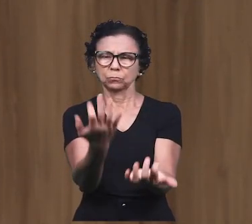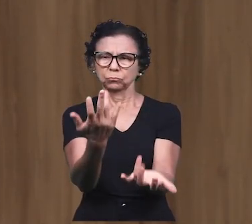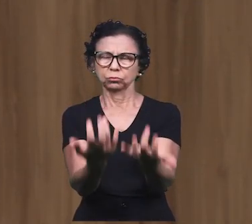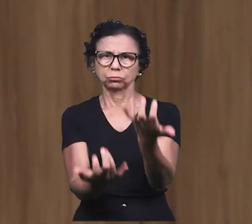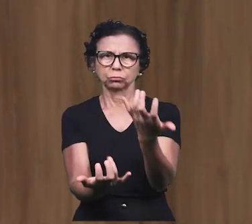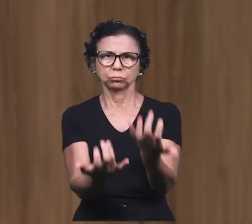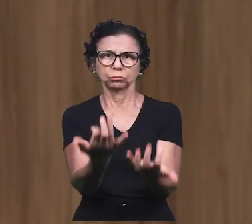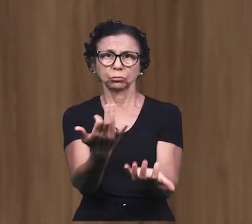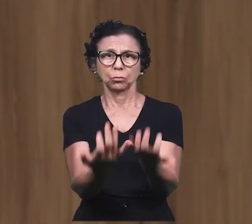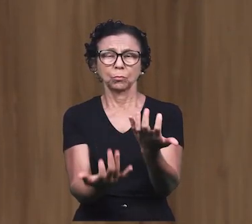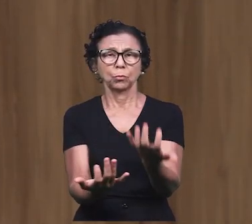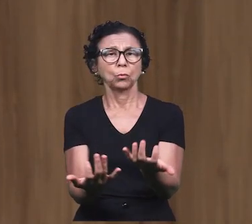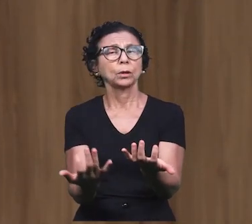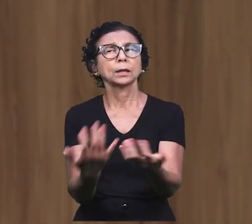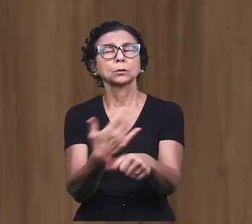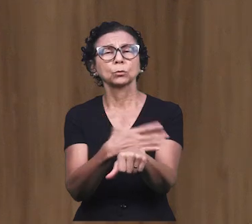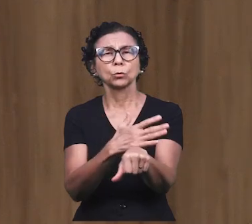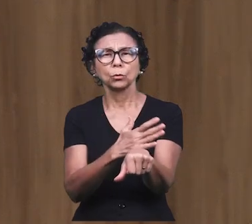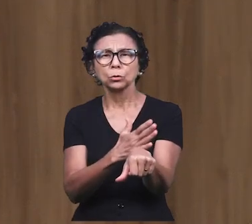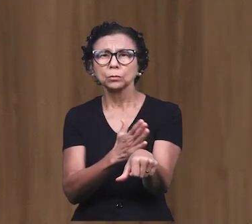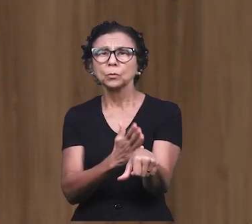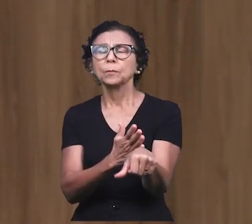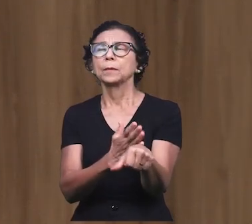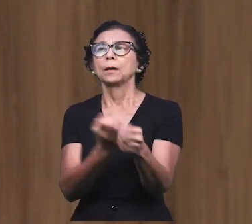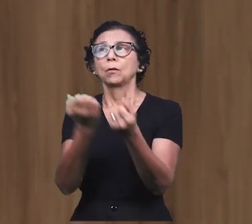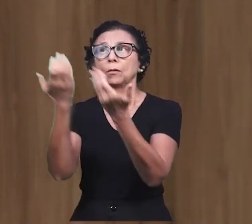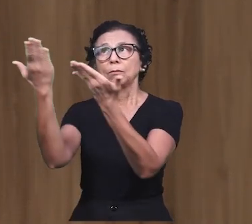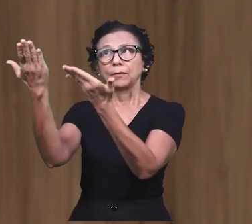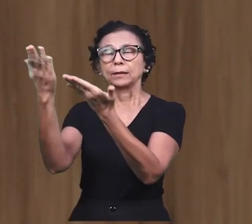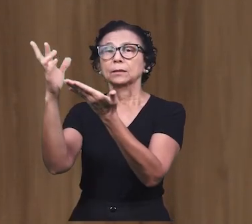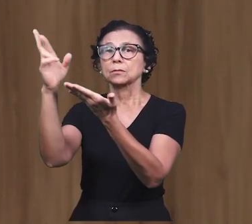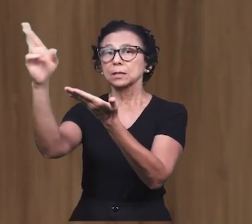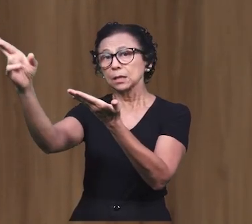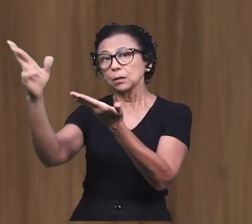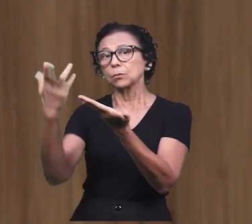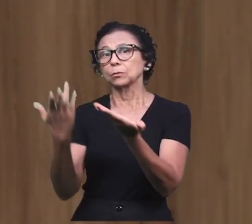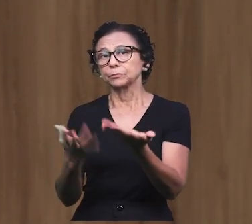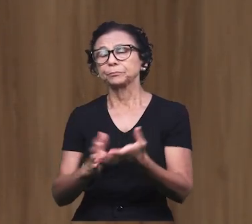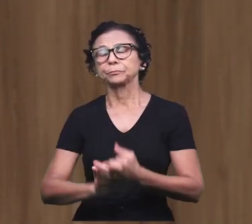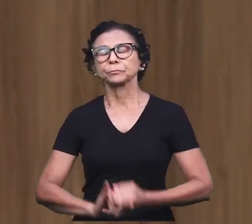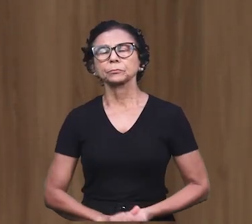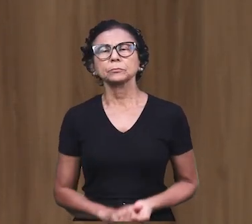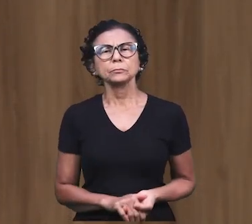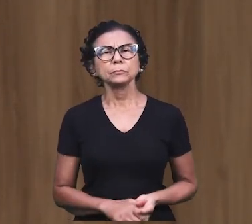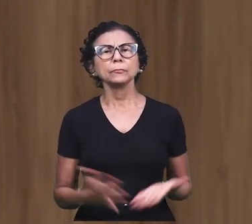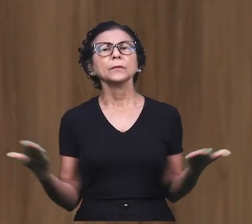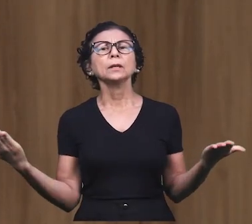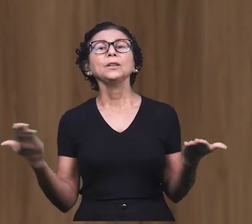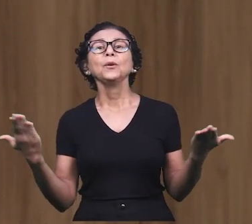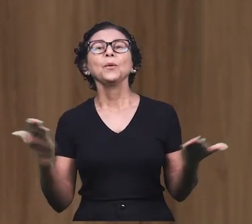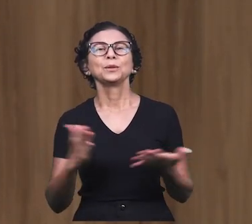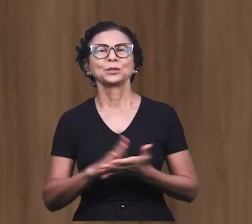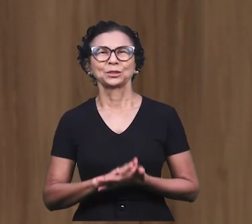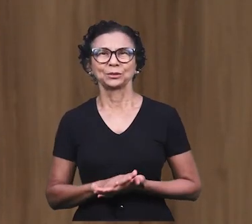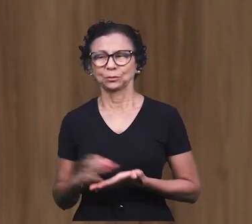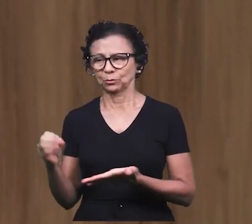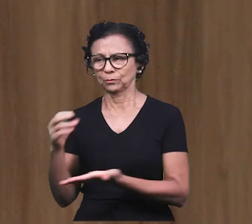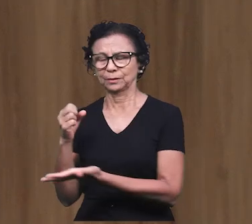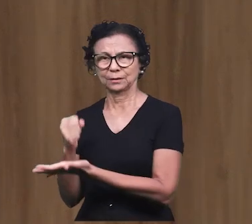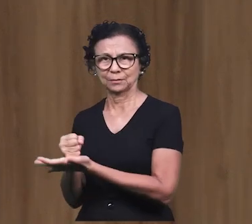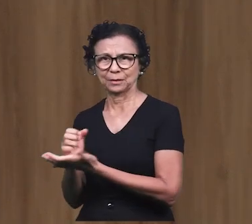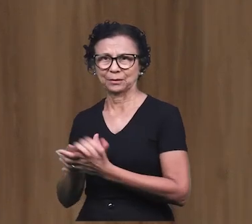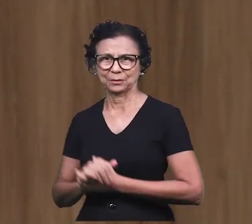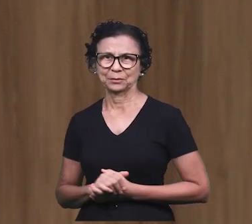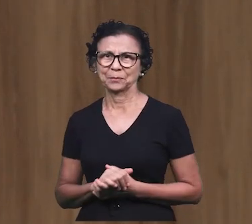uma oferta o tempo inteiro diante do Senhor. O fogo hoje nunca se apaga, Jesus Cristo foi oferecido e